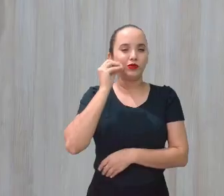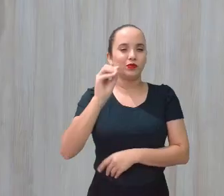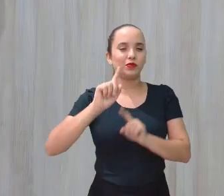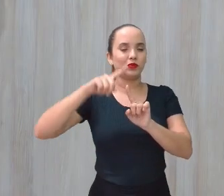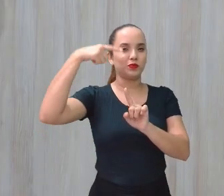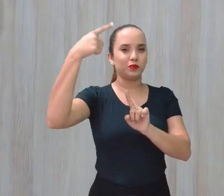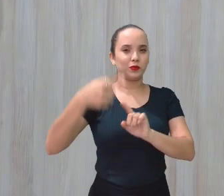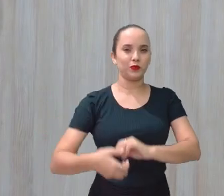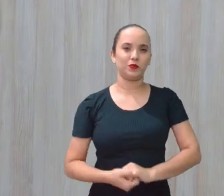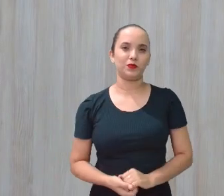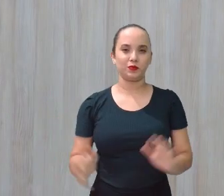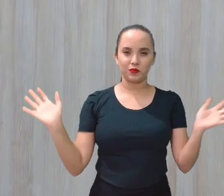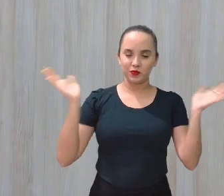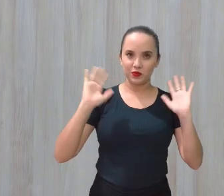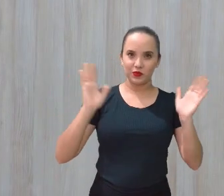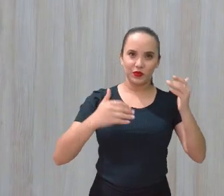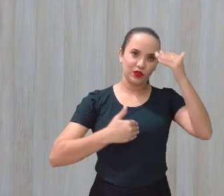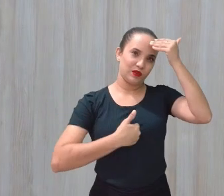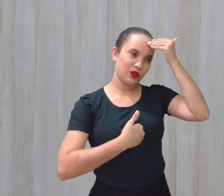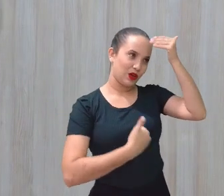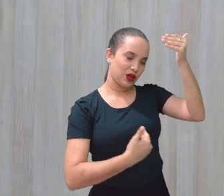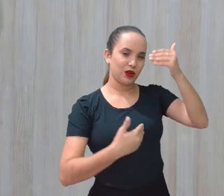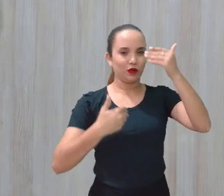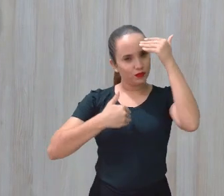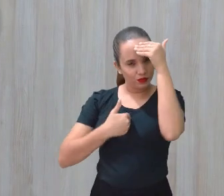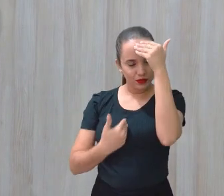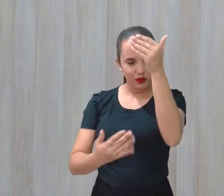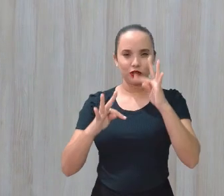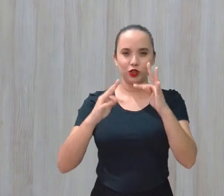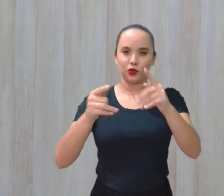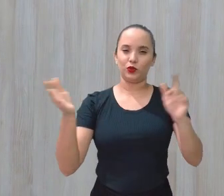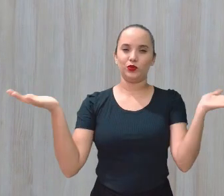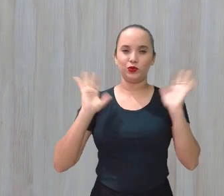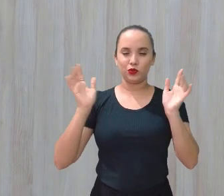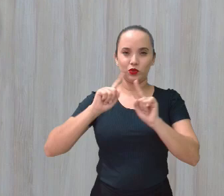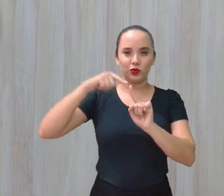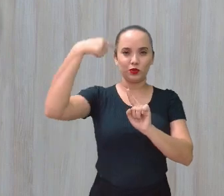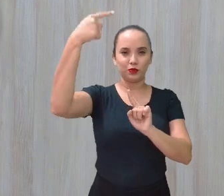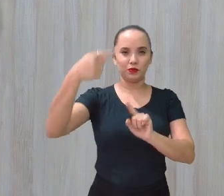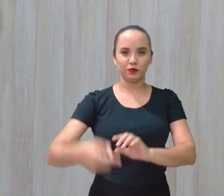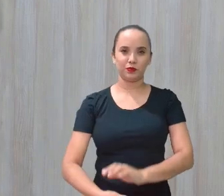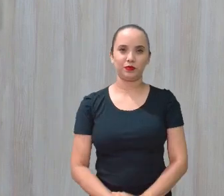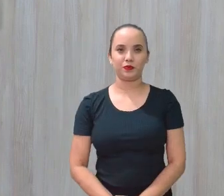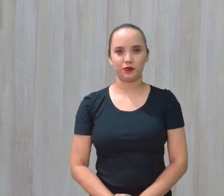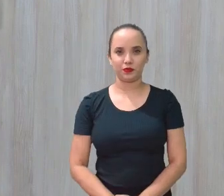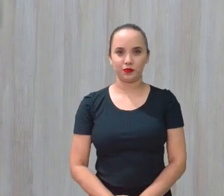Valeu, Carol. Muitíssimo obrigado a todos. Um tchau, tchau e até a próxima.